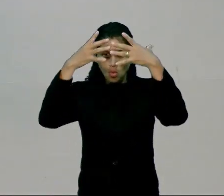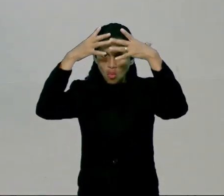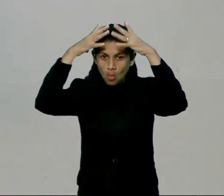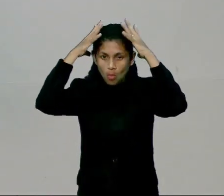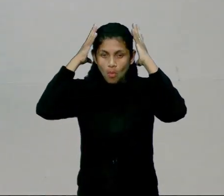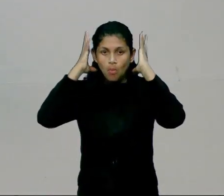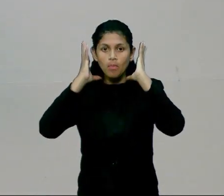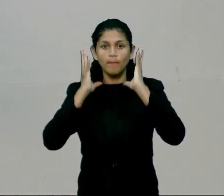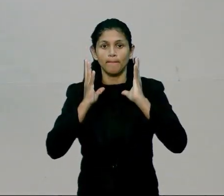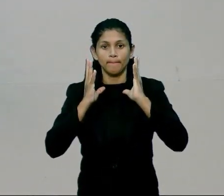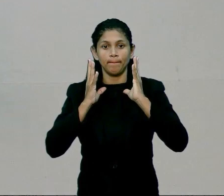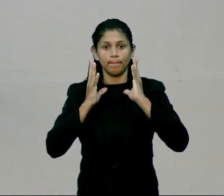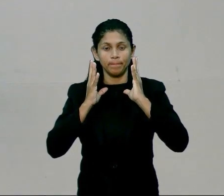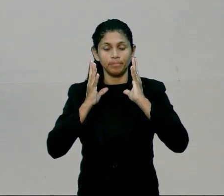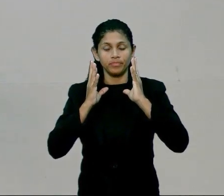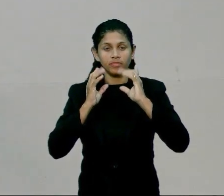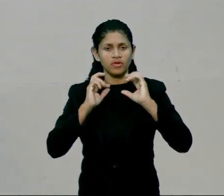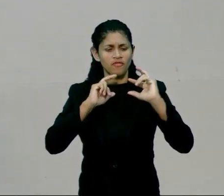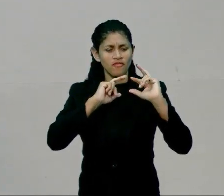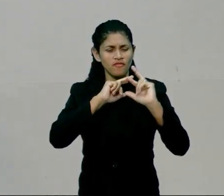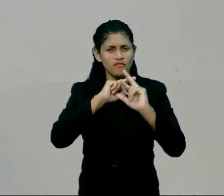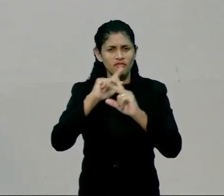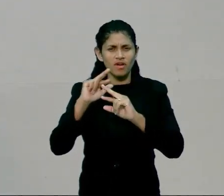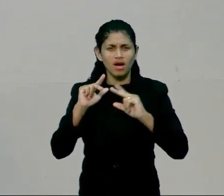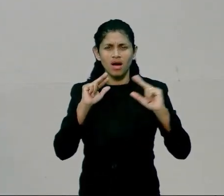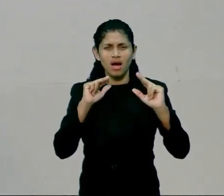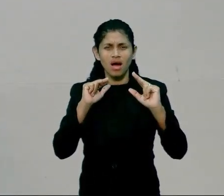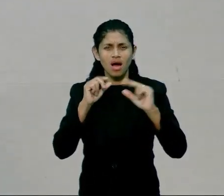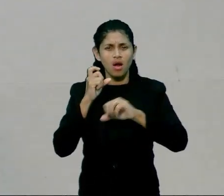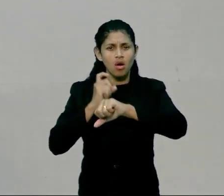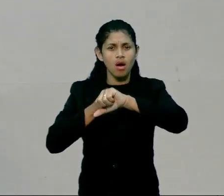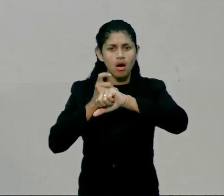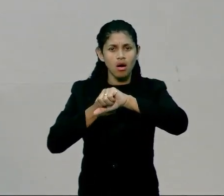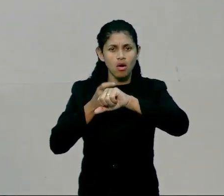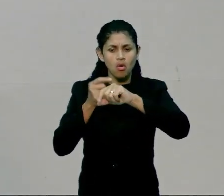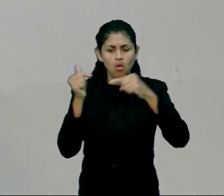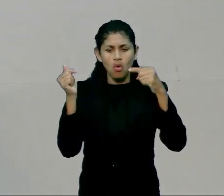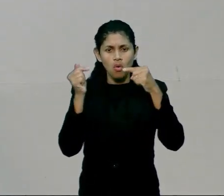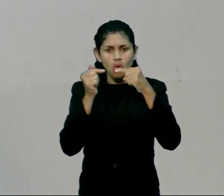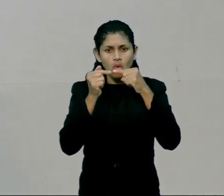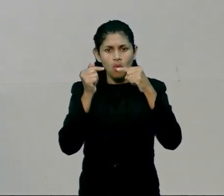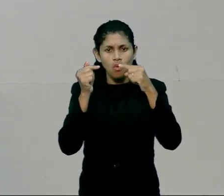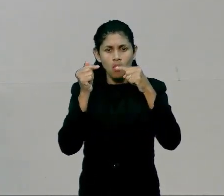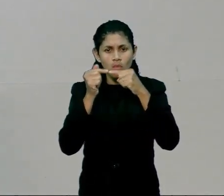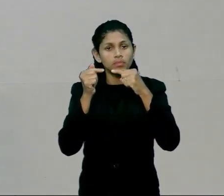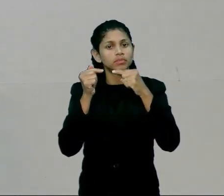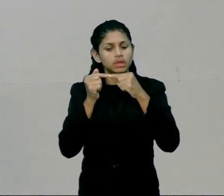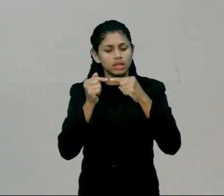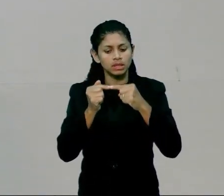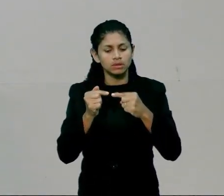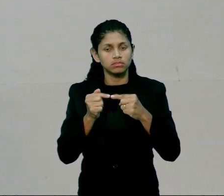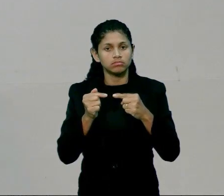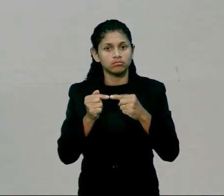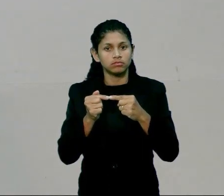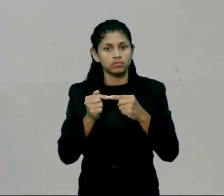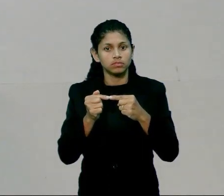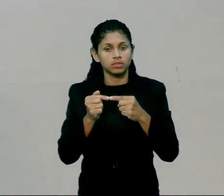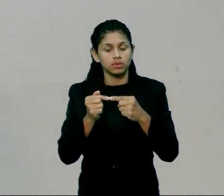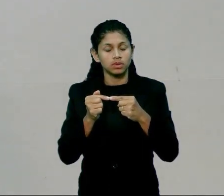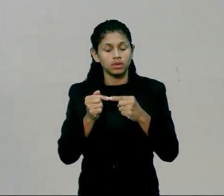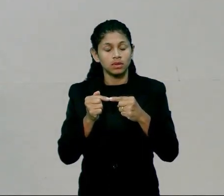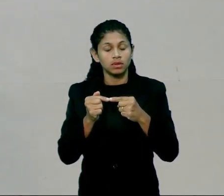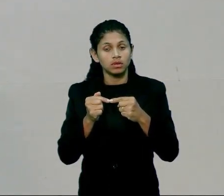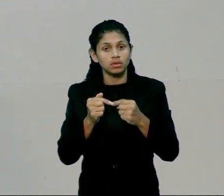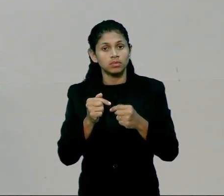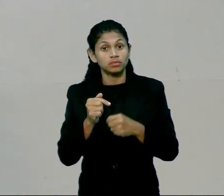ossinhos coladinhos, bonitinhos. Eu acho que se você já teve um bebê na sua residência, não bate na testa do menino que vai